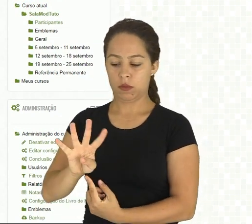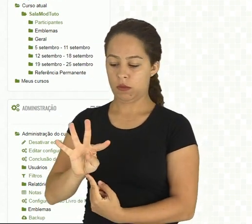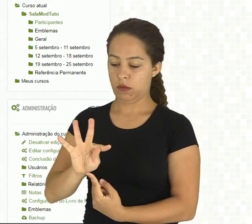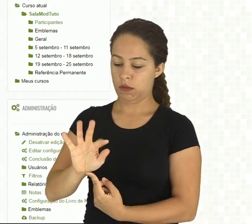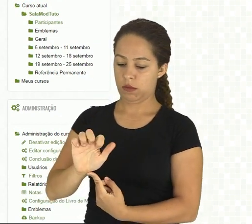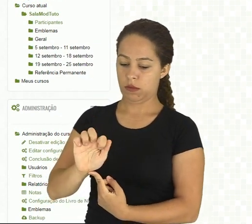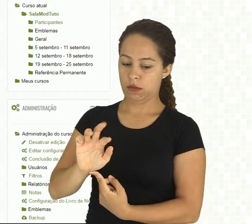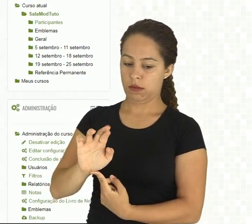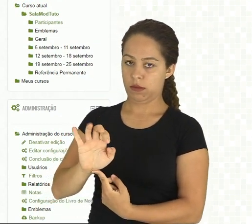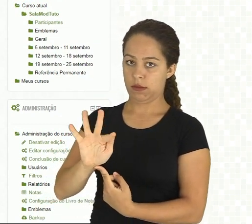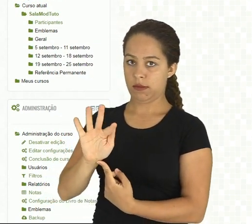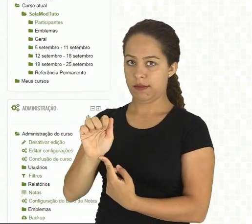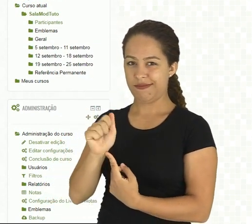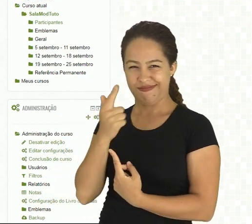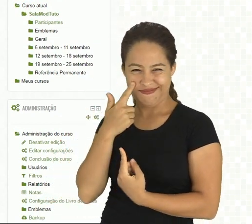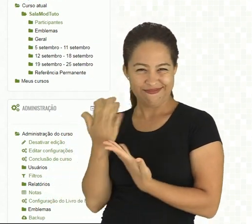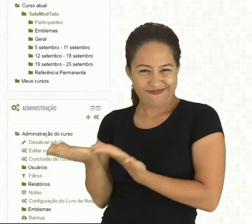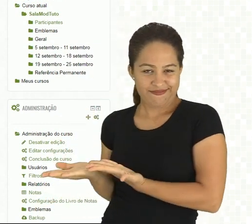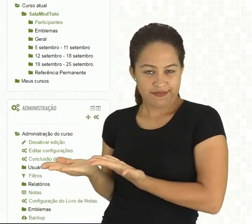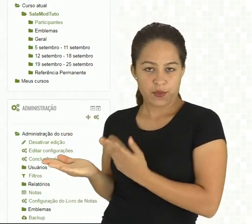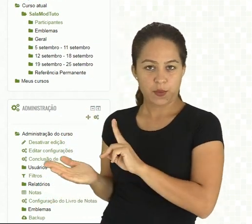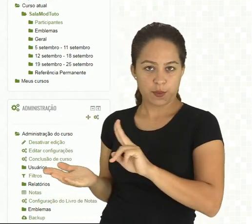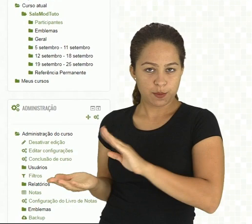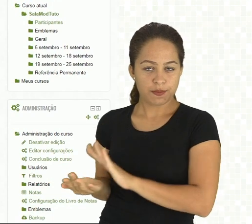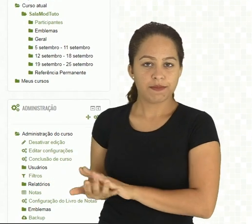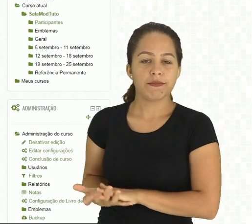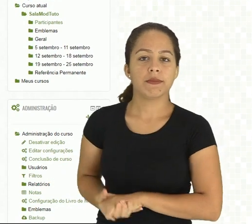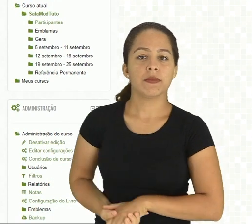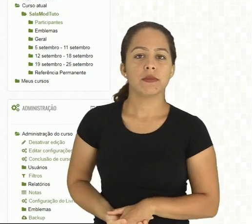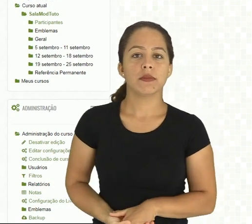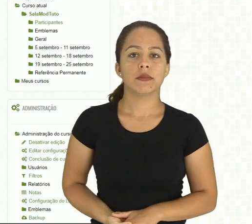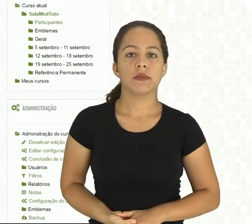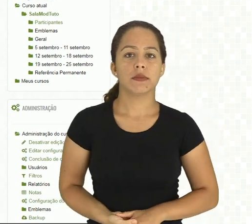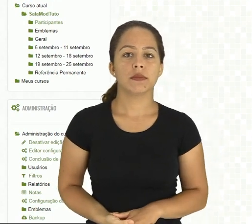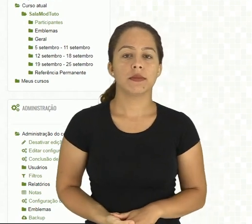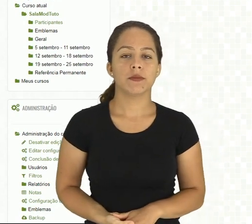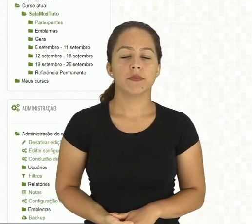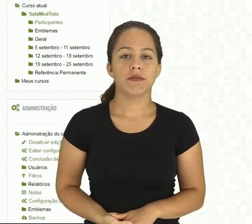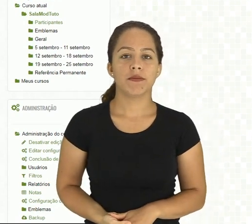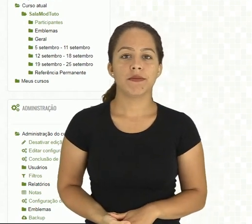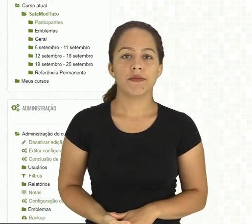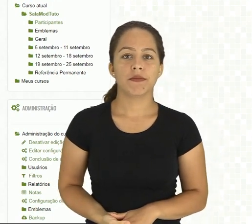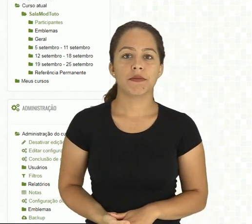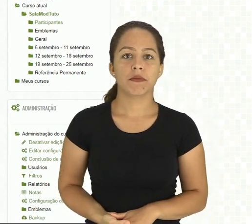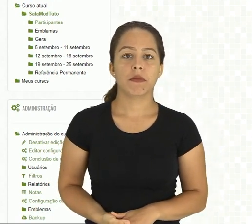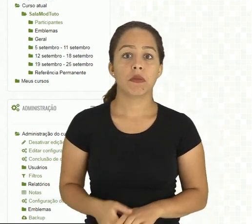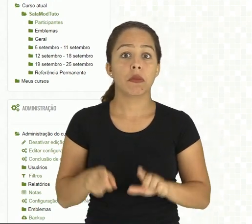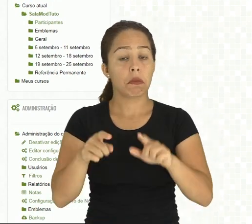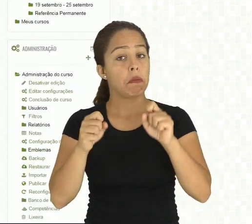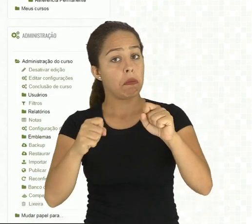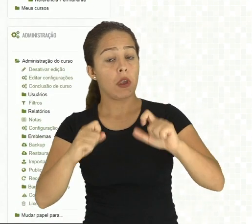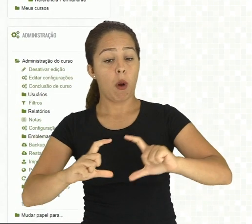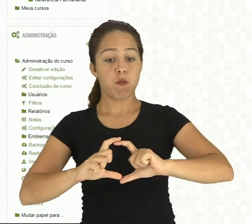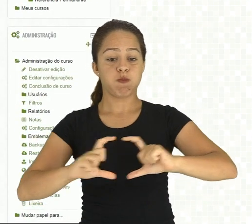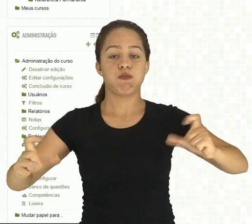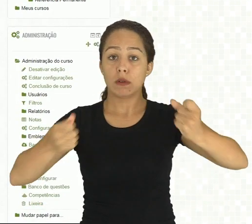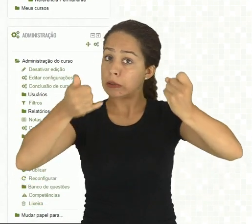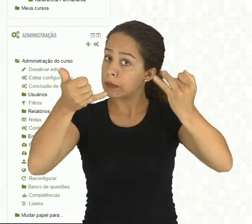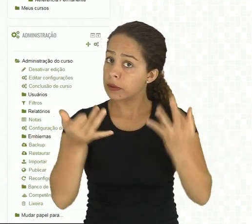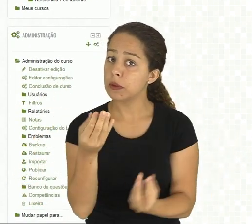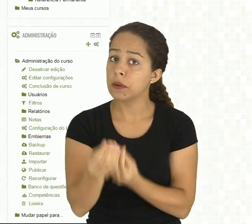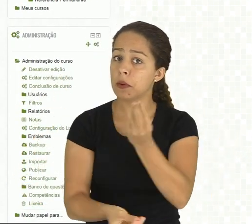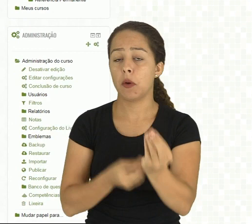é fã de teste para o tutorial você pode dar uma descrição